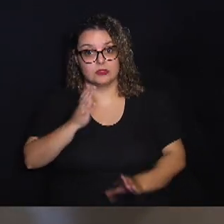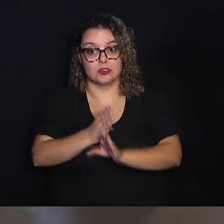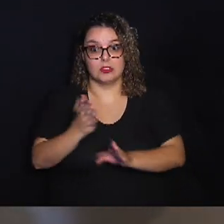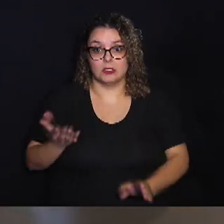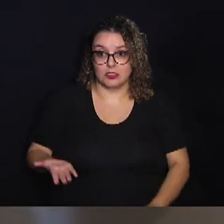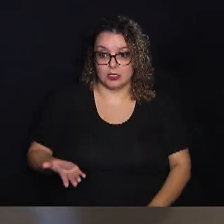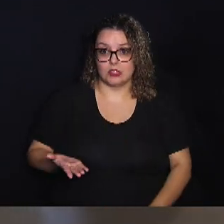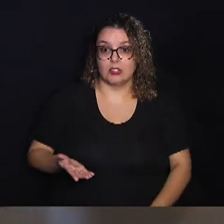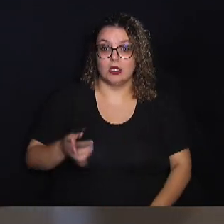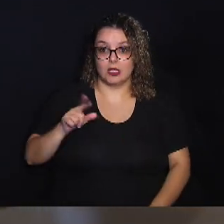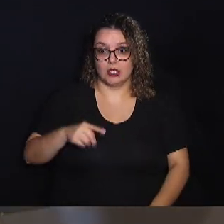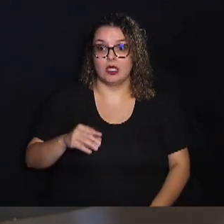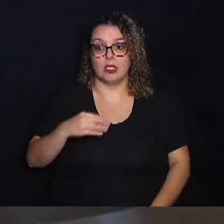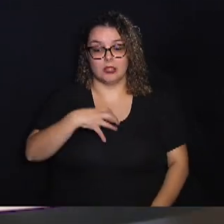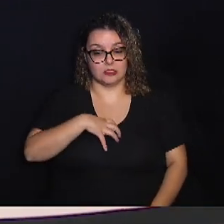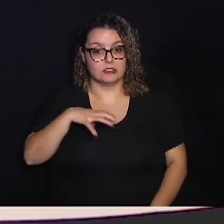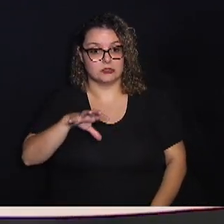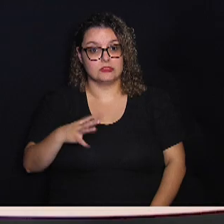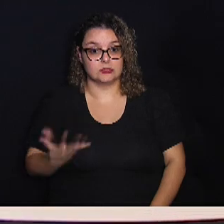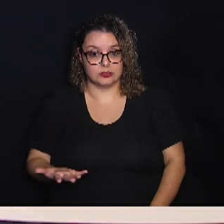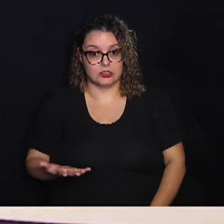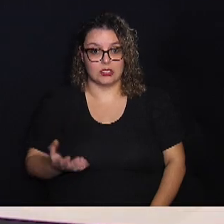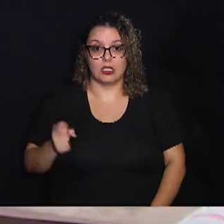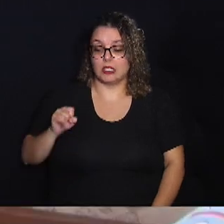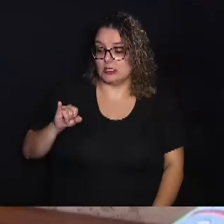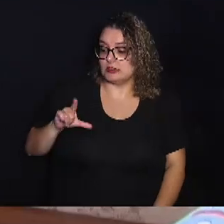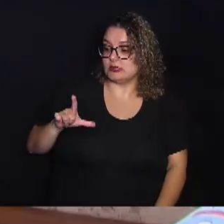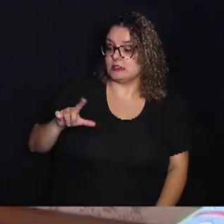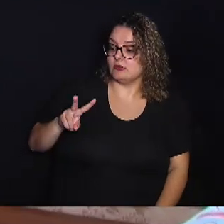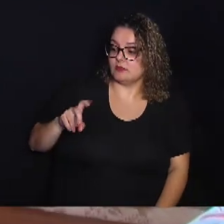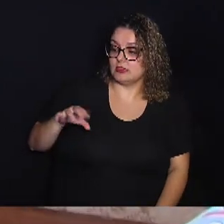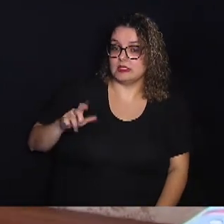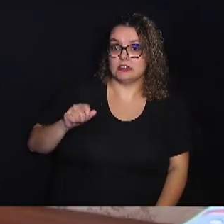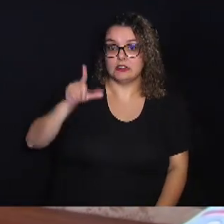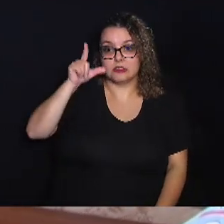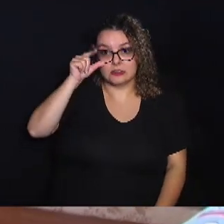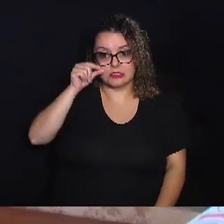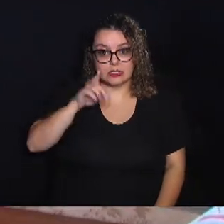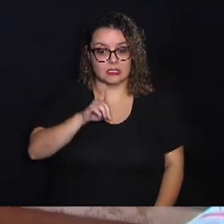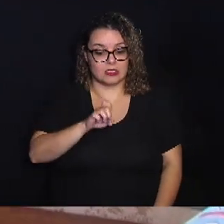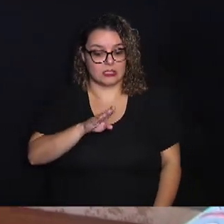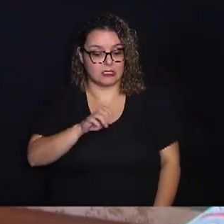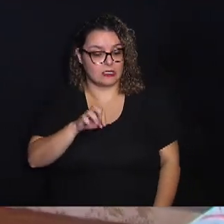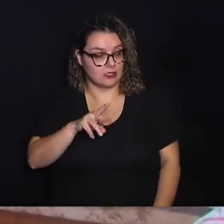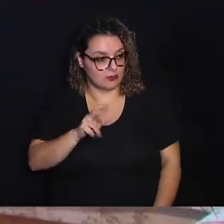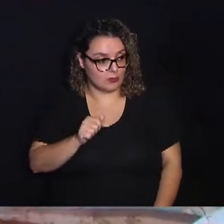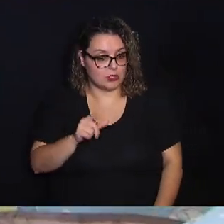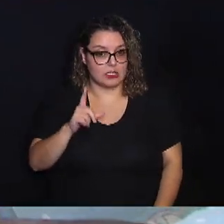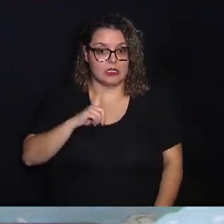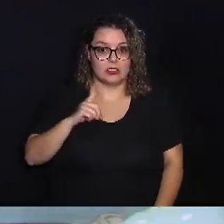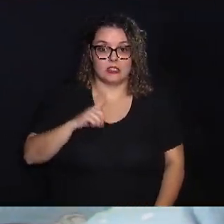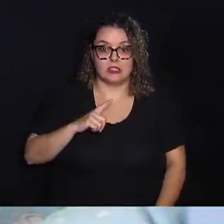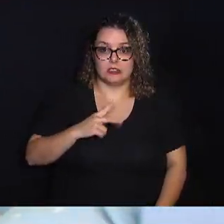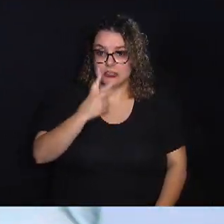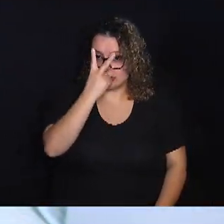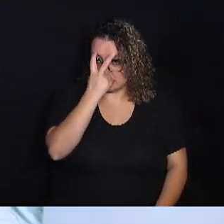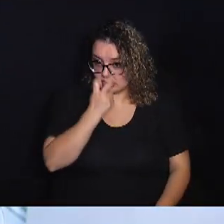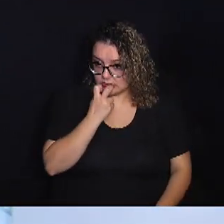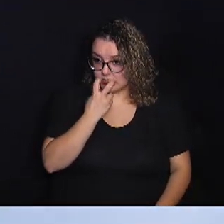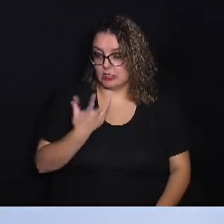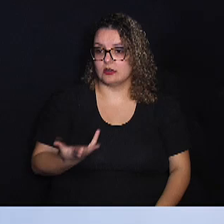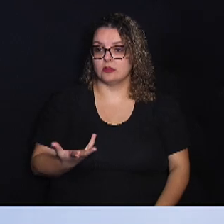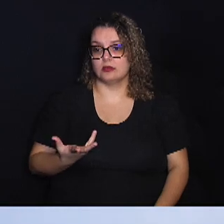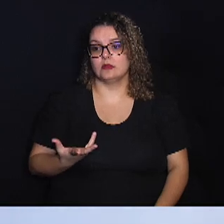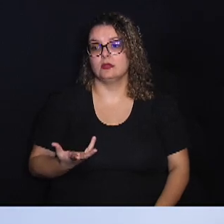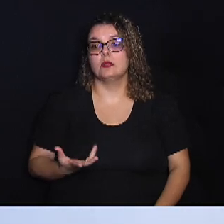Então é feito assim desse jeito, né? A Silvana tem baixa visão e a Débora, ela cega total.